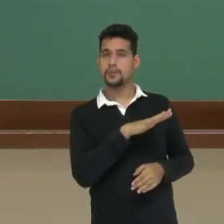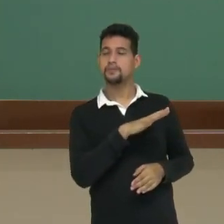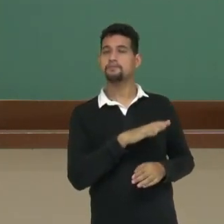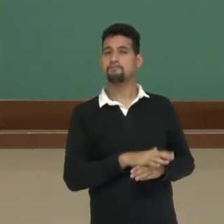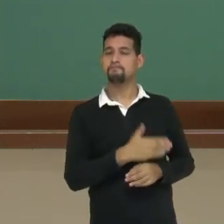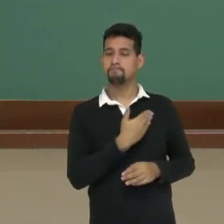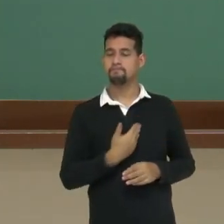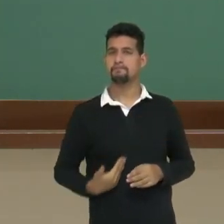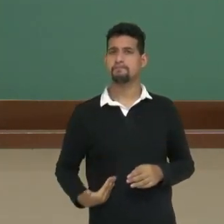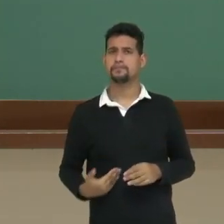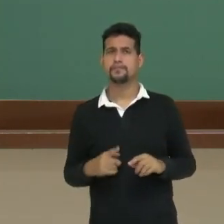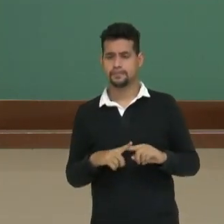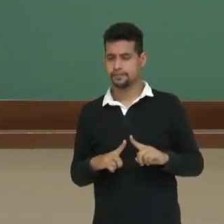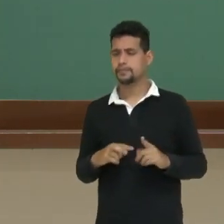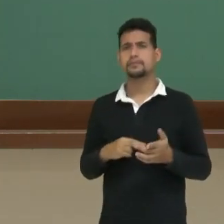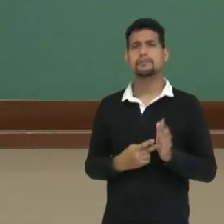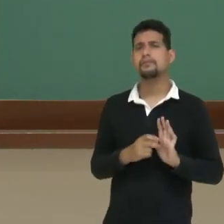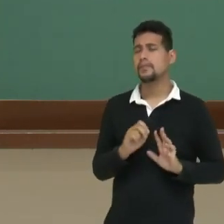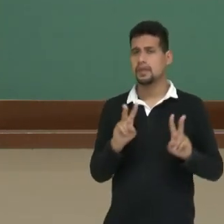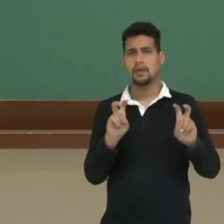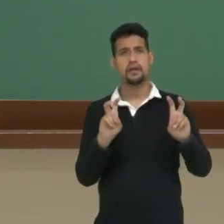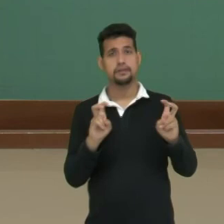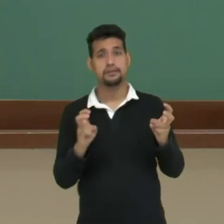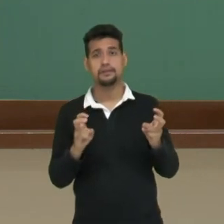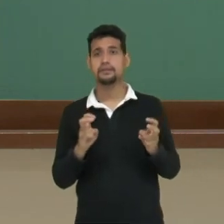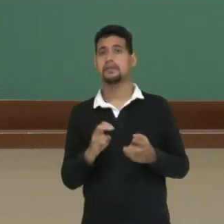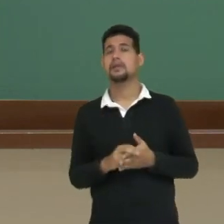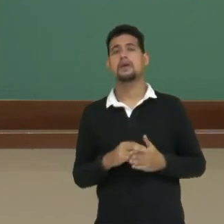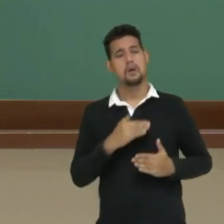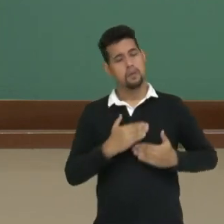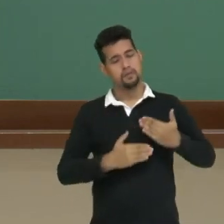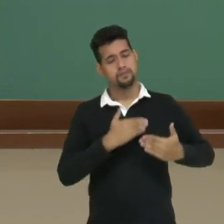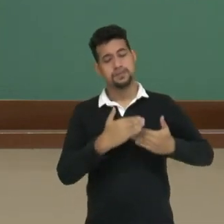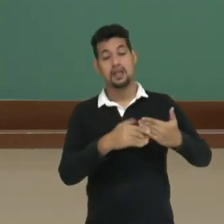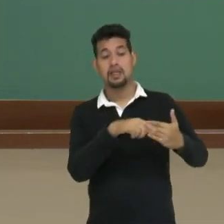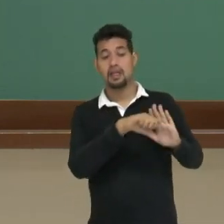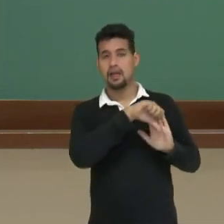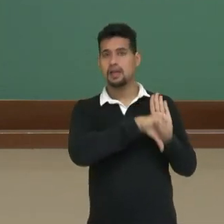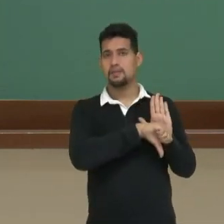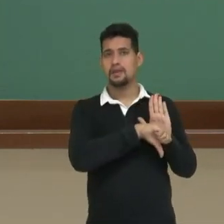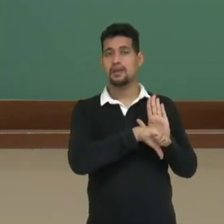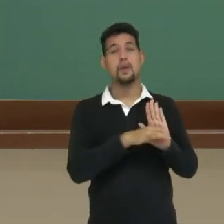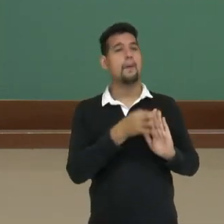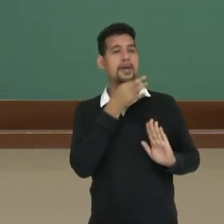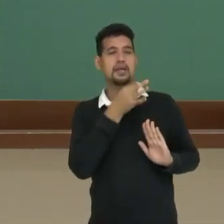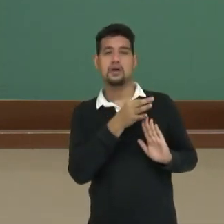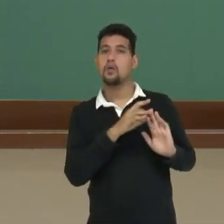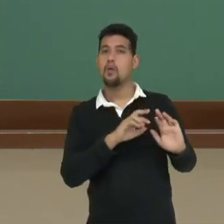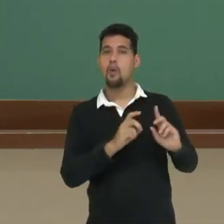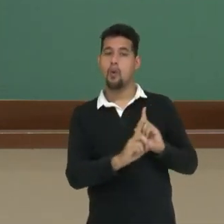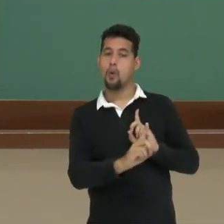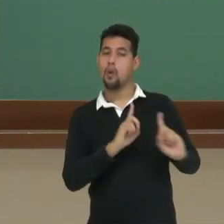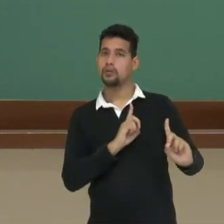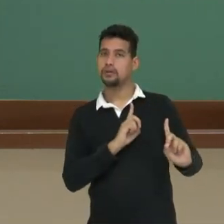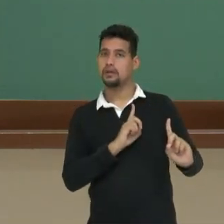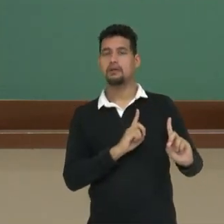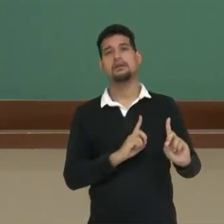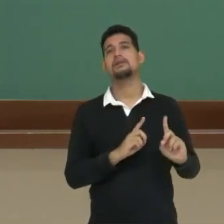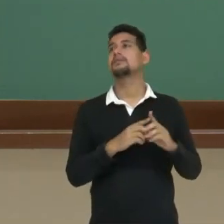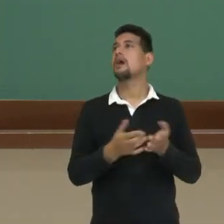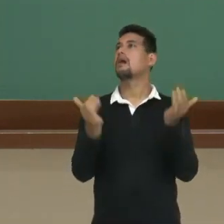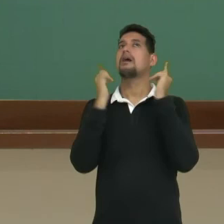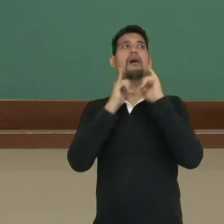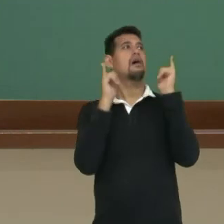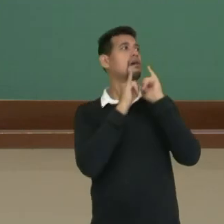do governo. A isso eles davam esse termo. E subversão passa a ser um crime, você ter essa opinião. Então, você manifestar ela publicamente,